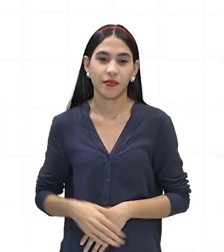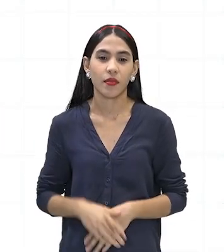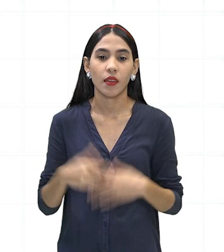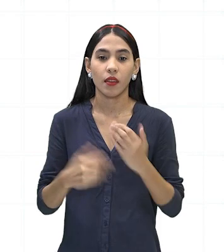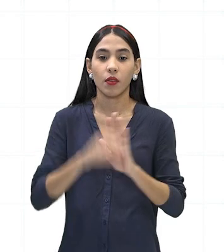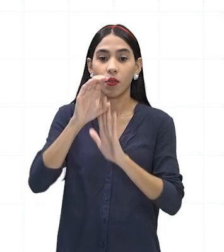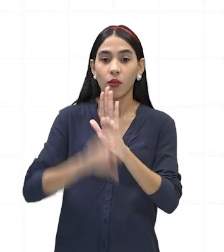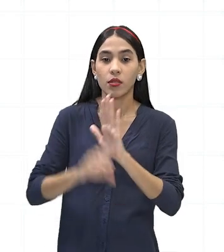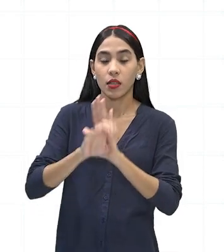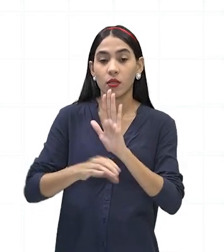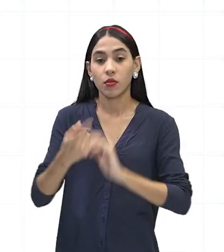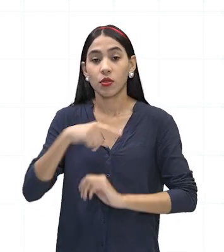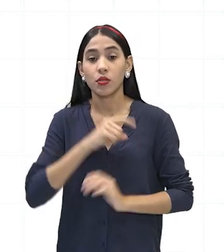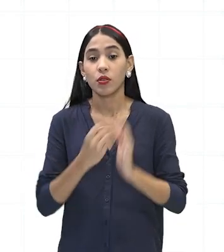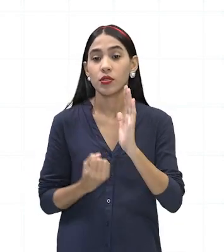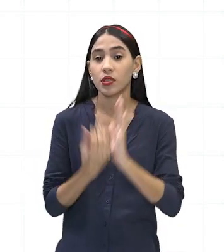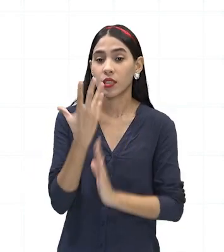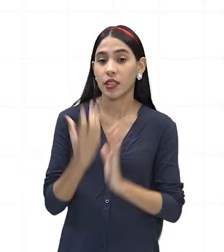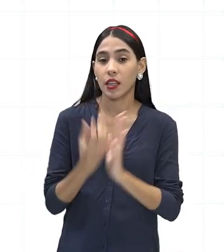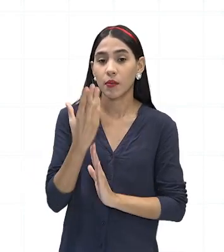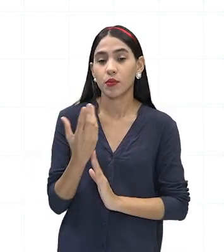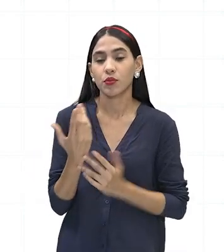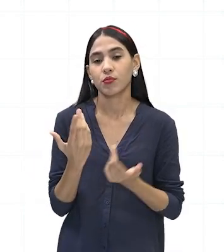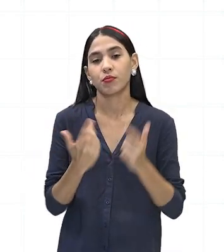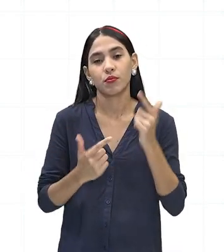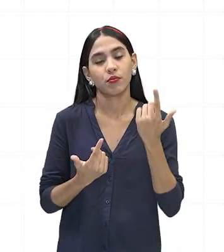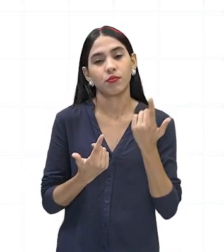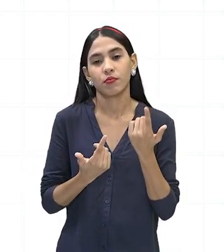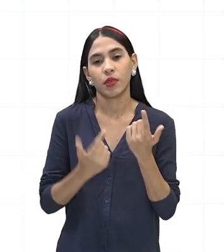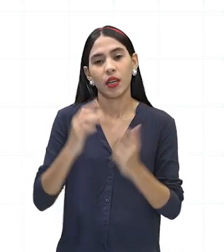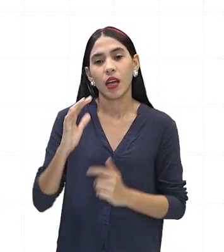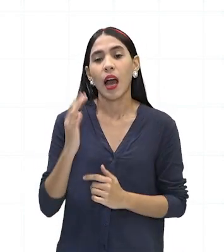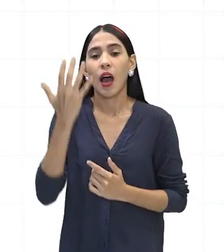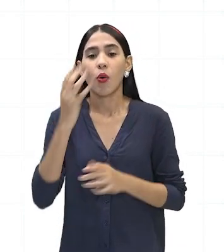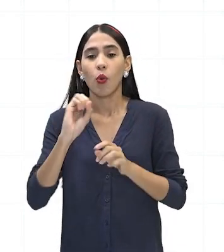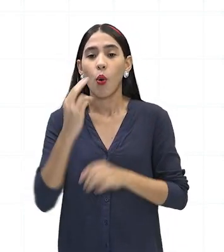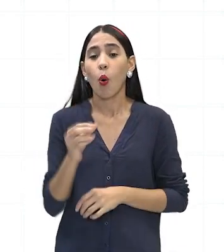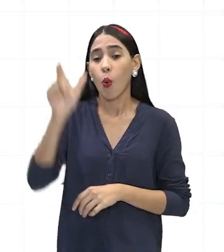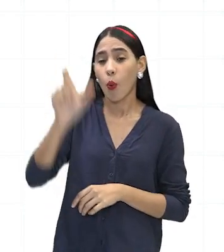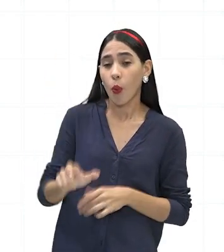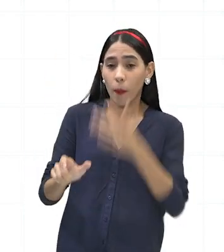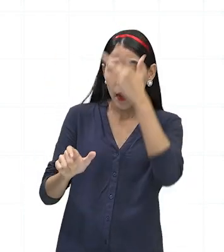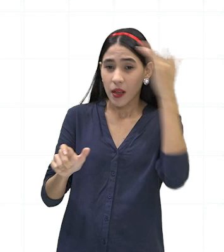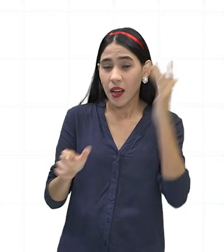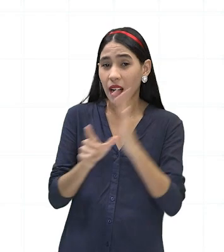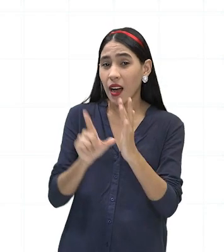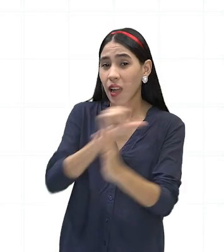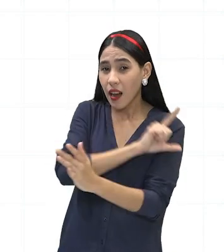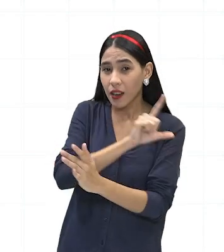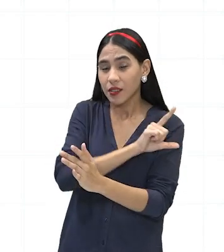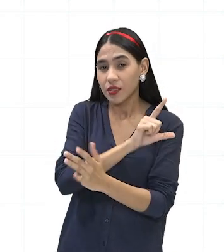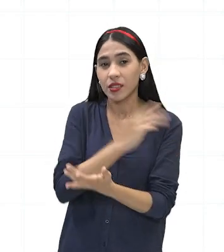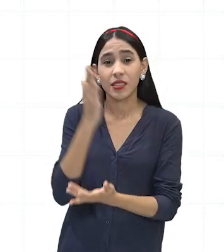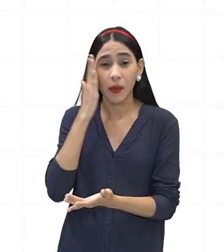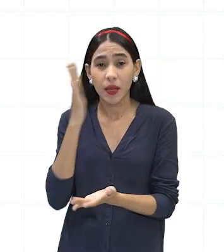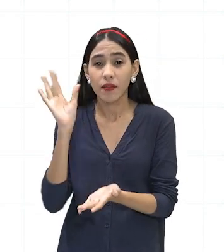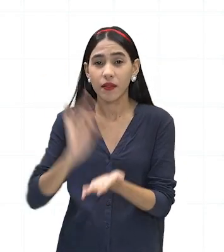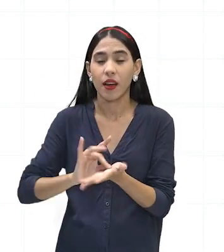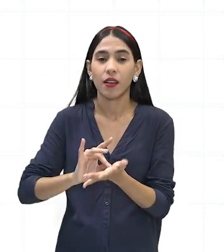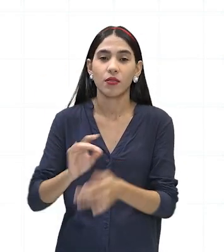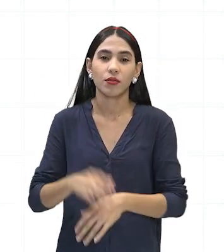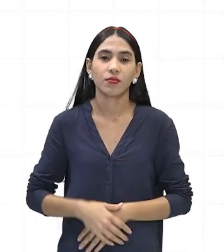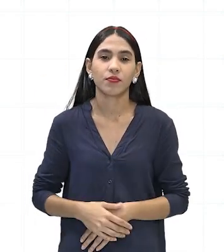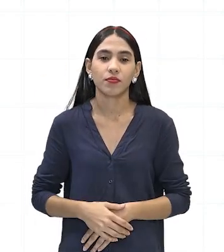conceito que criamos de algo ou alguém antes de saber o que realmente é.